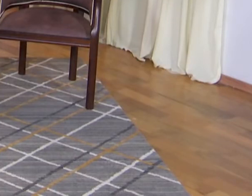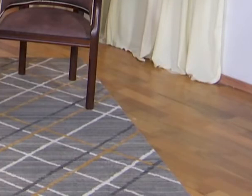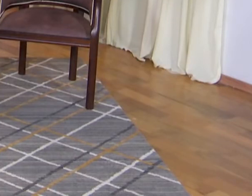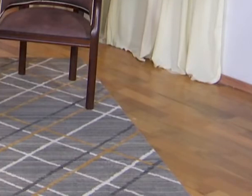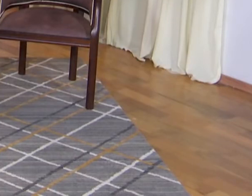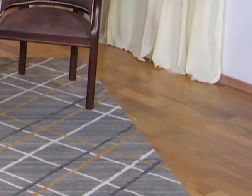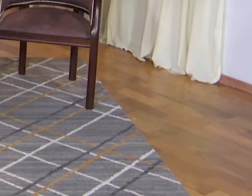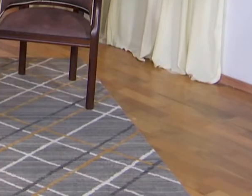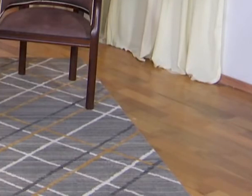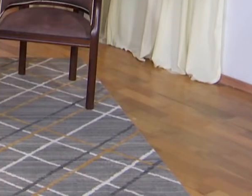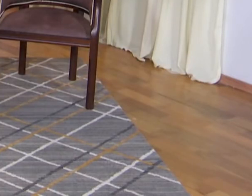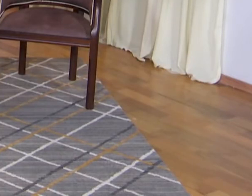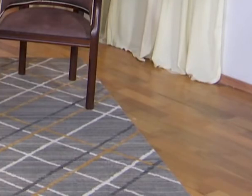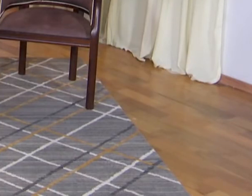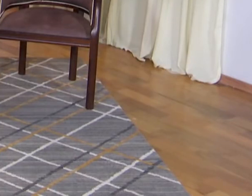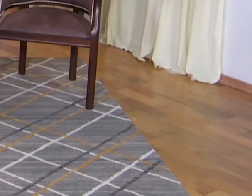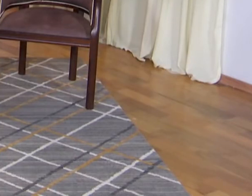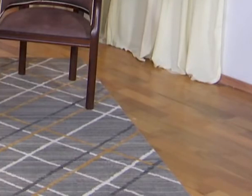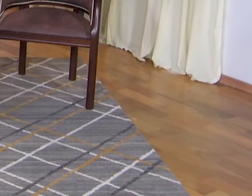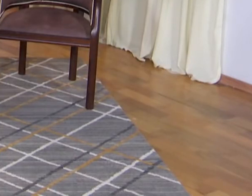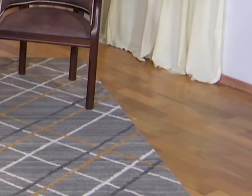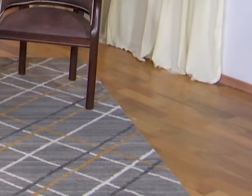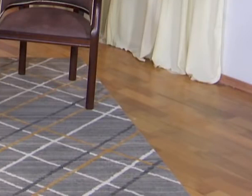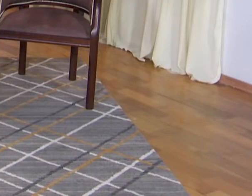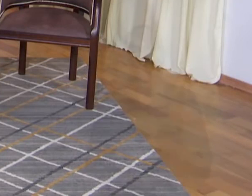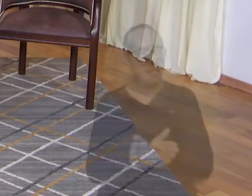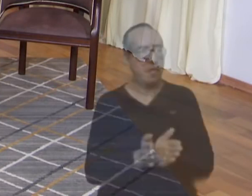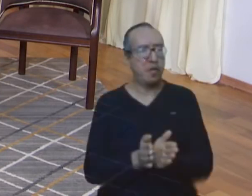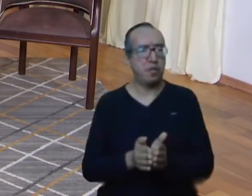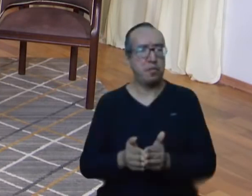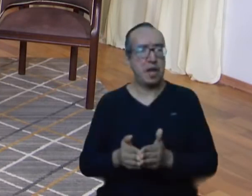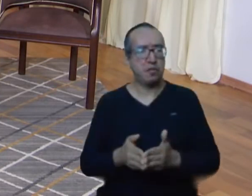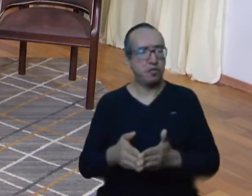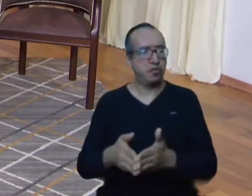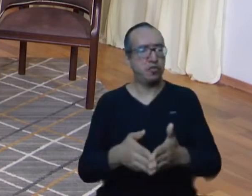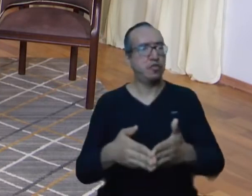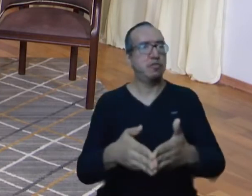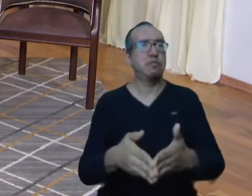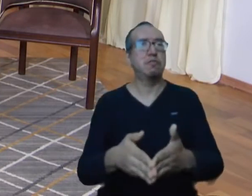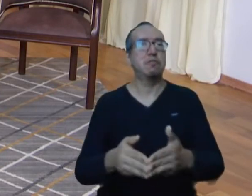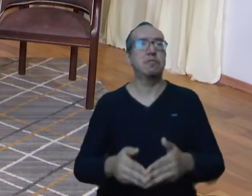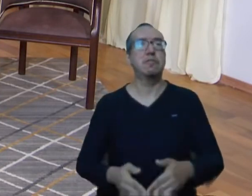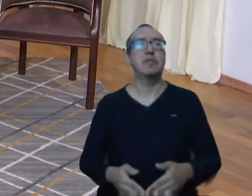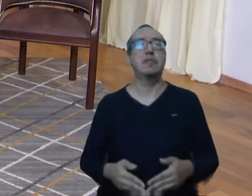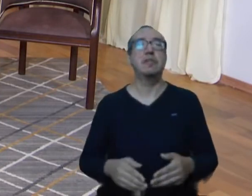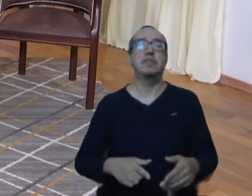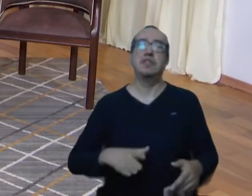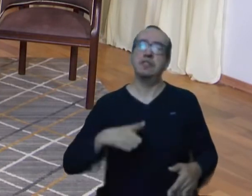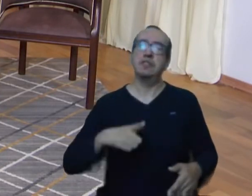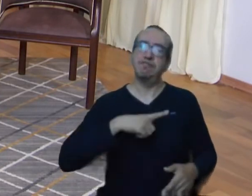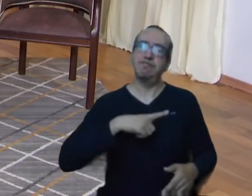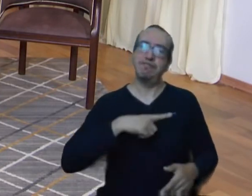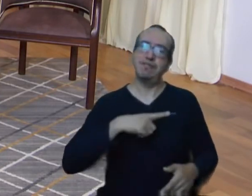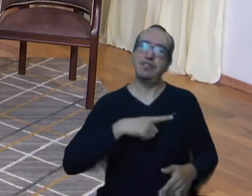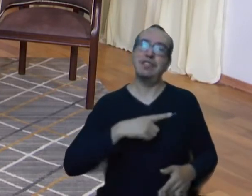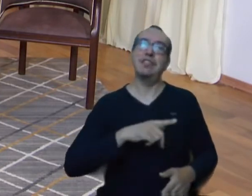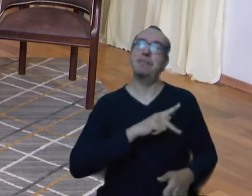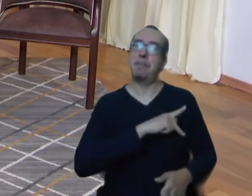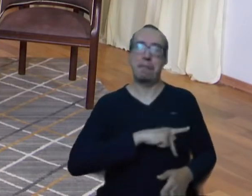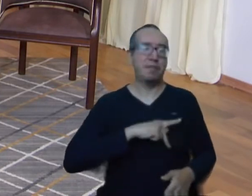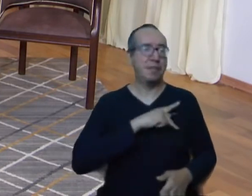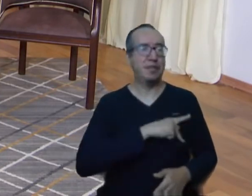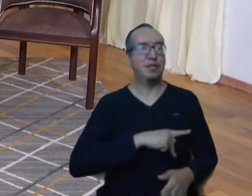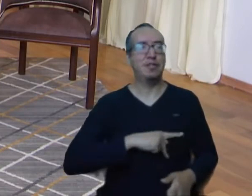pregado ali anteriormente pelo próprio apóstolo Paulo. Então ele tinha uma afinidade muito